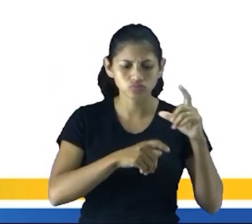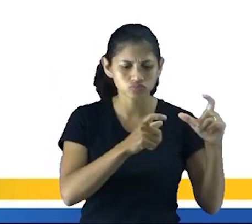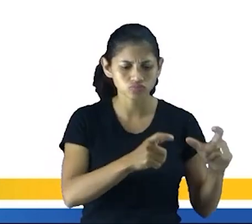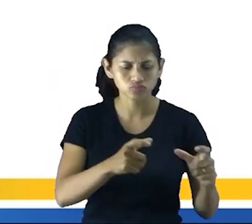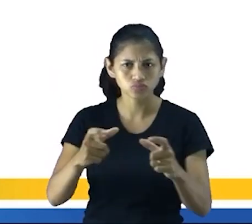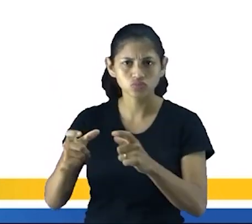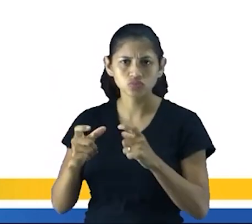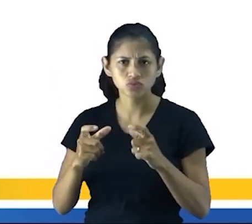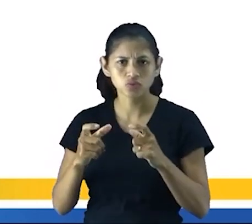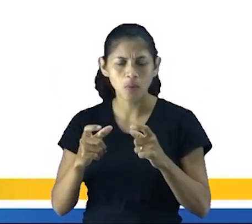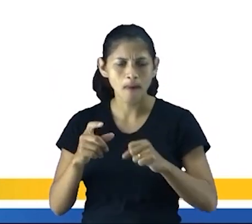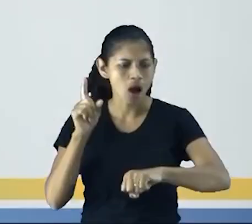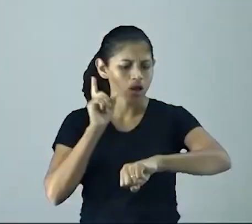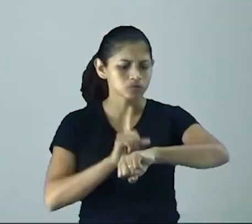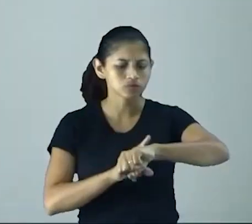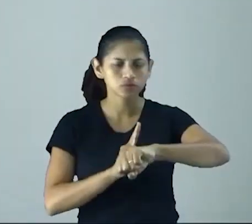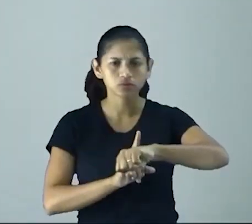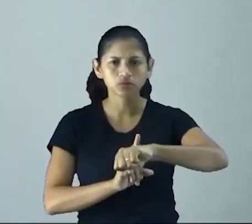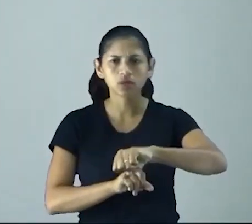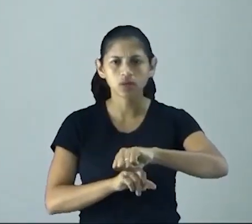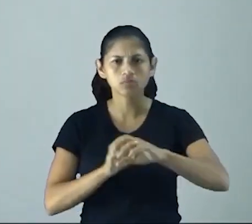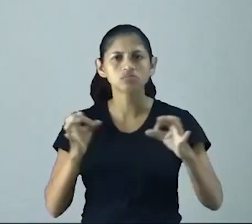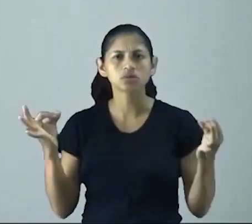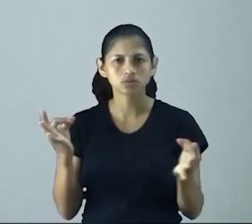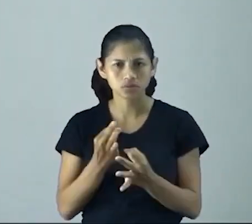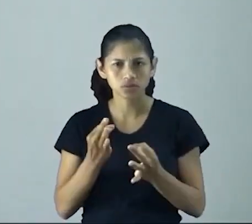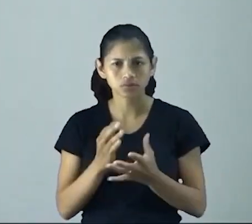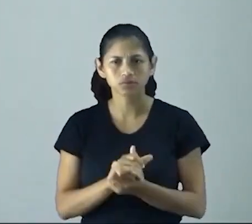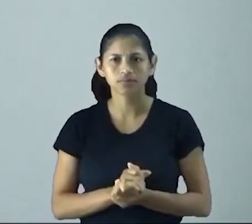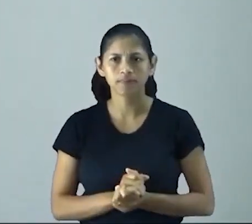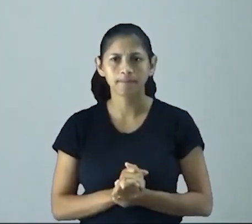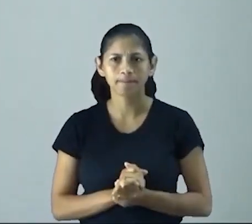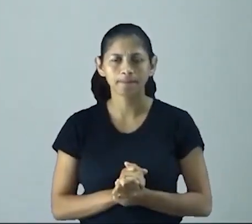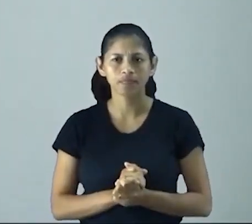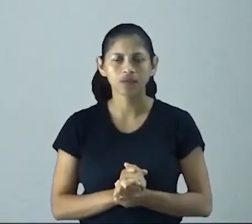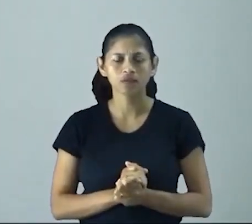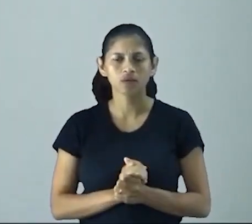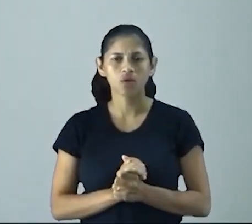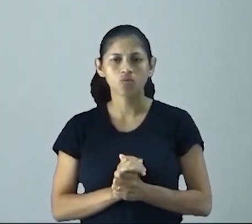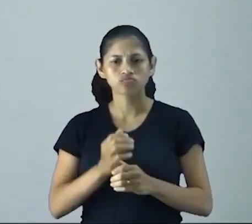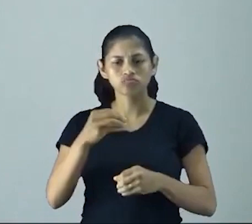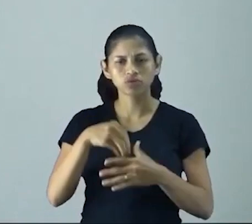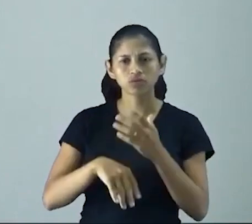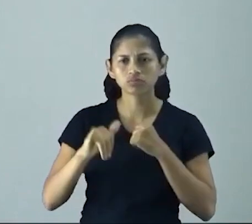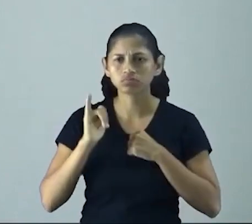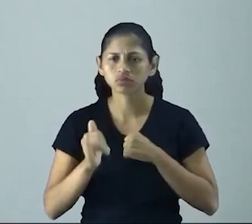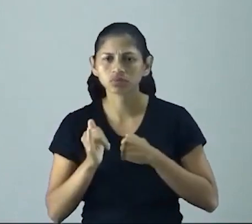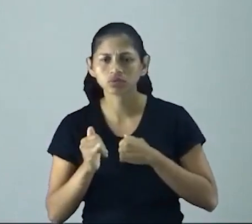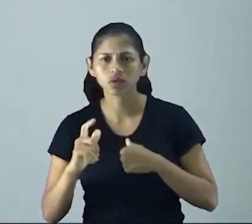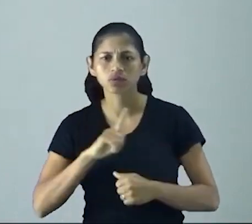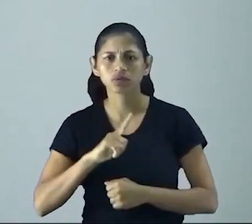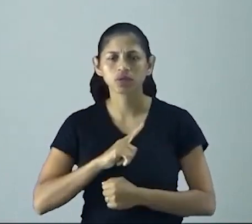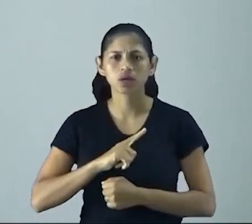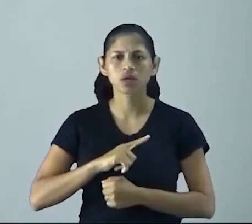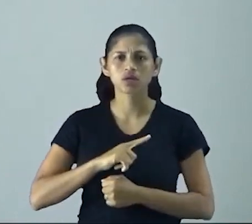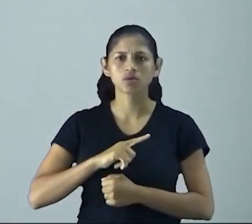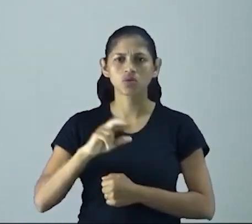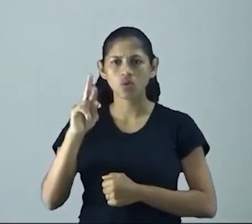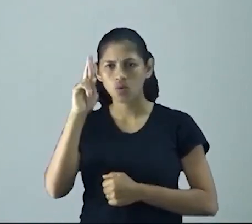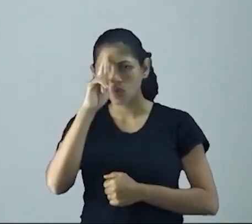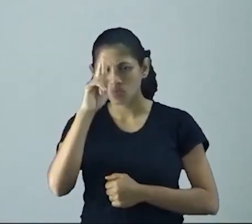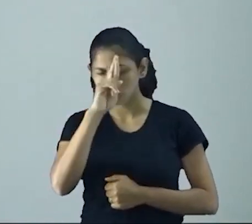determinado. Então, na narração, nós vamos ter ali o enredo, certo? Que é a história em si. Nós temos